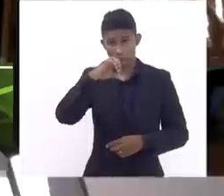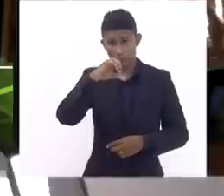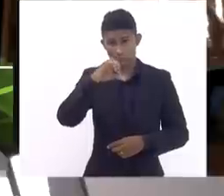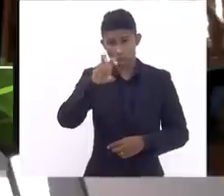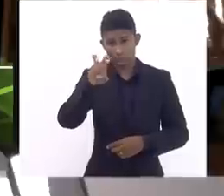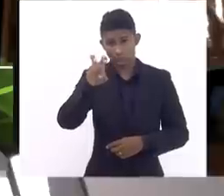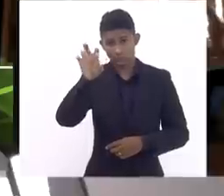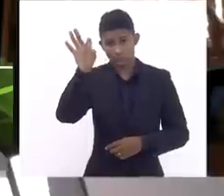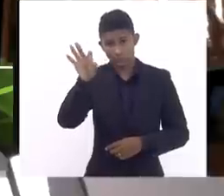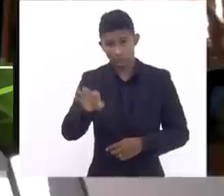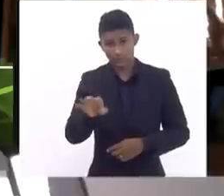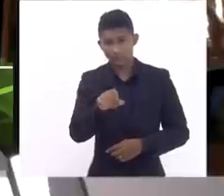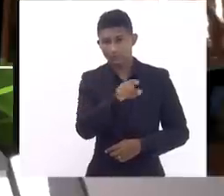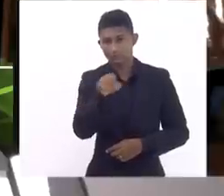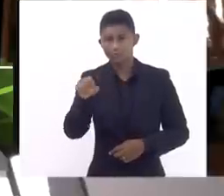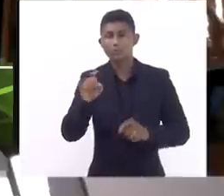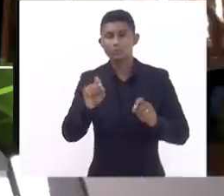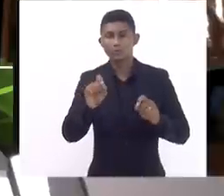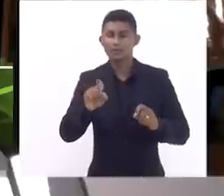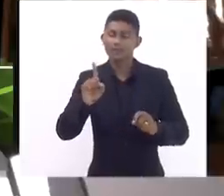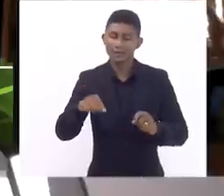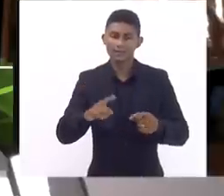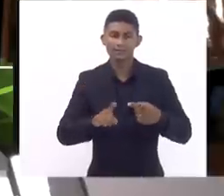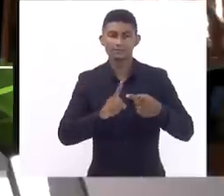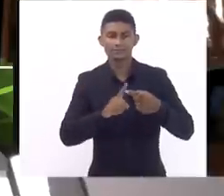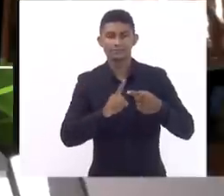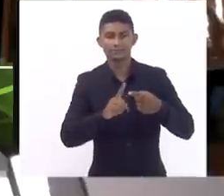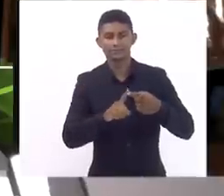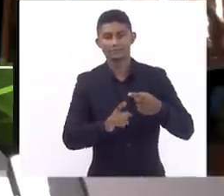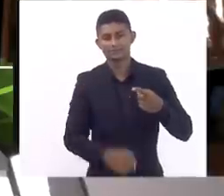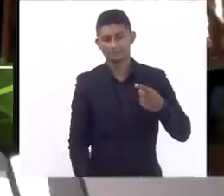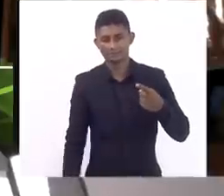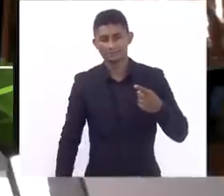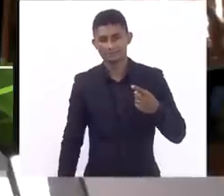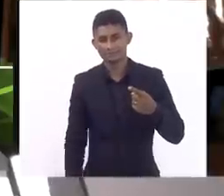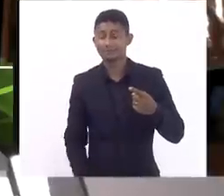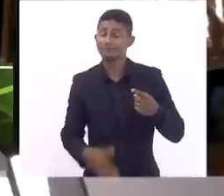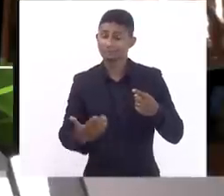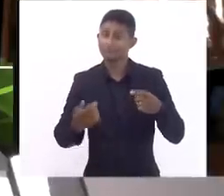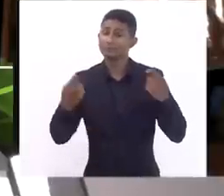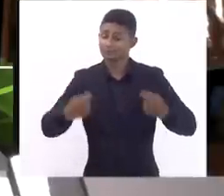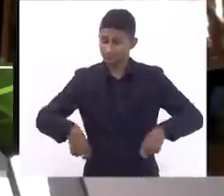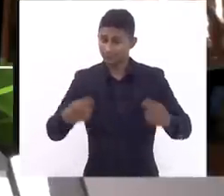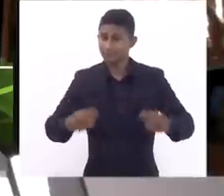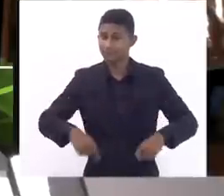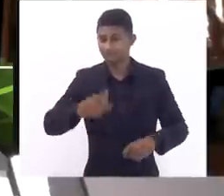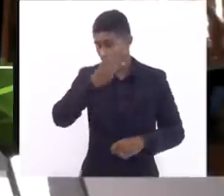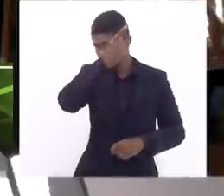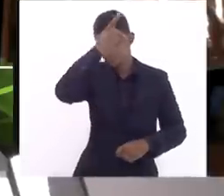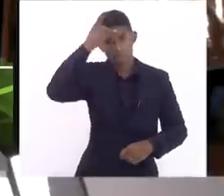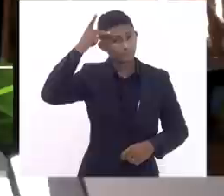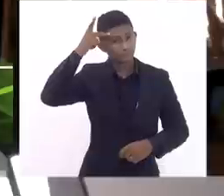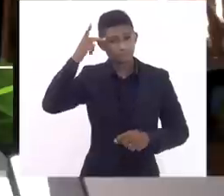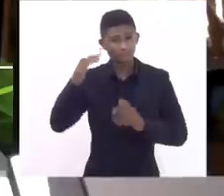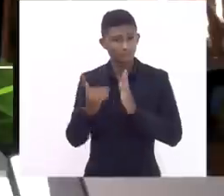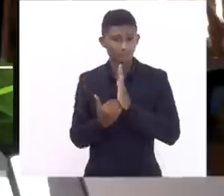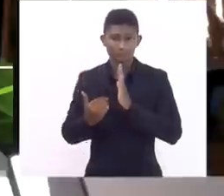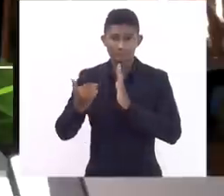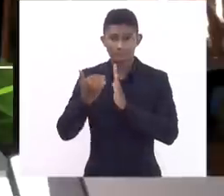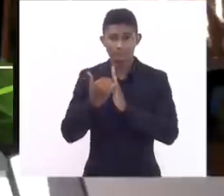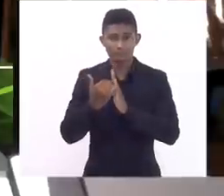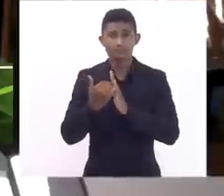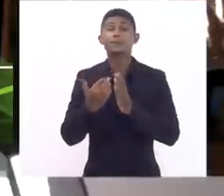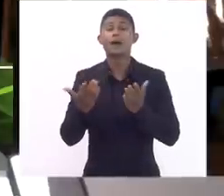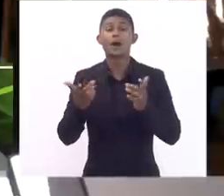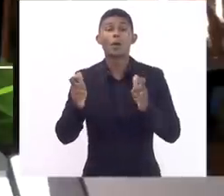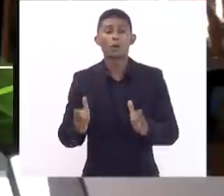95% é cargo comissionado. Então, a gente está precisando de gente, né? E essas pessoas estão aí